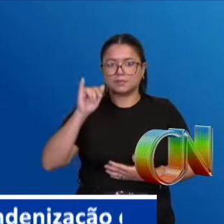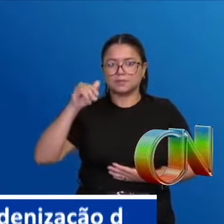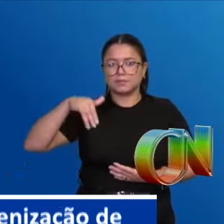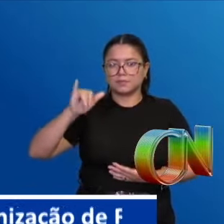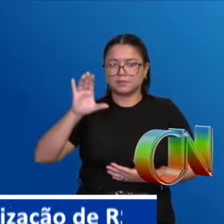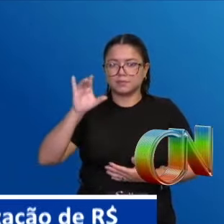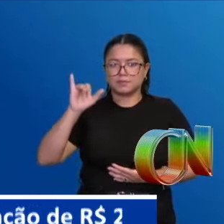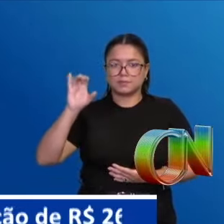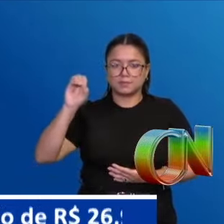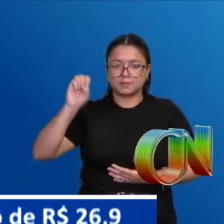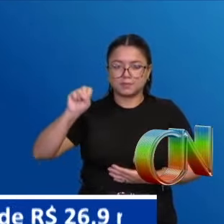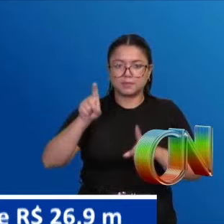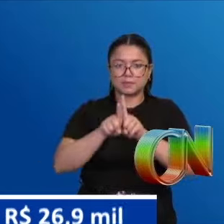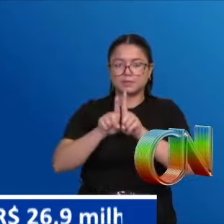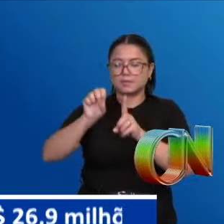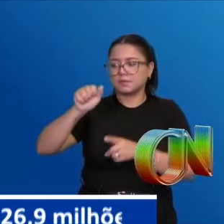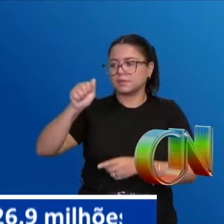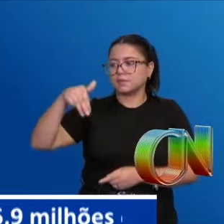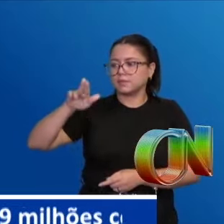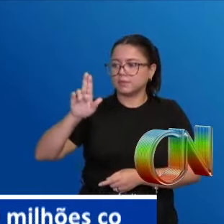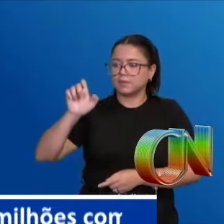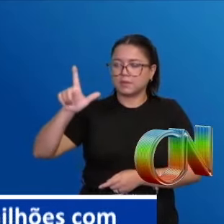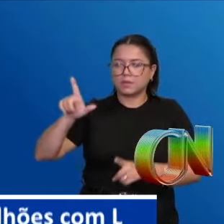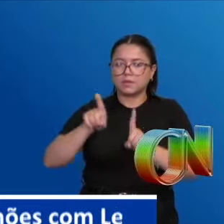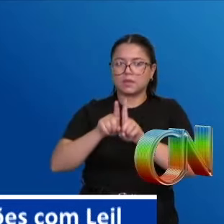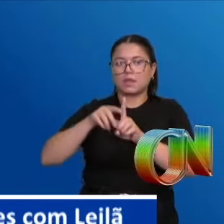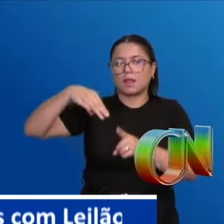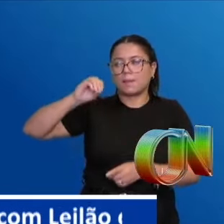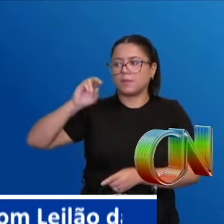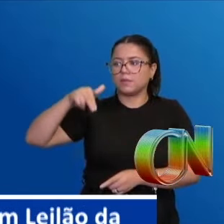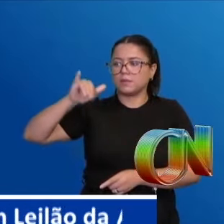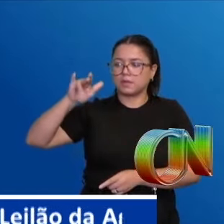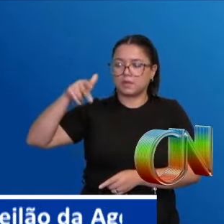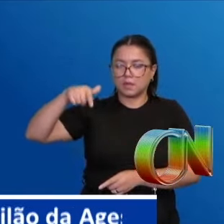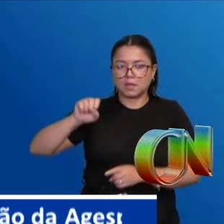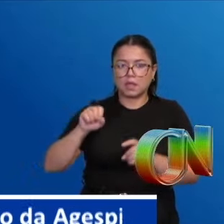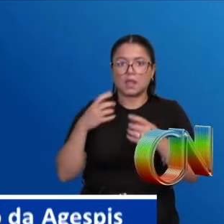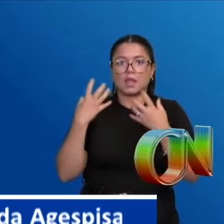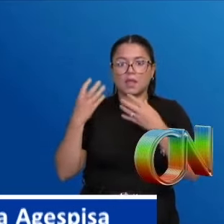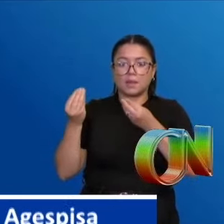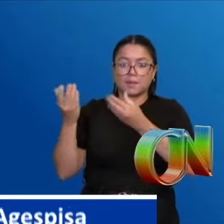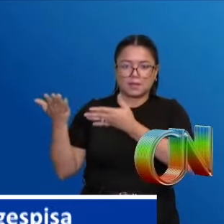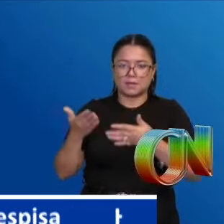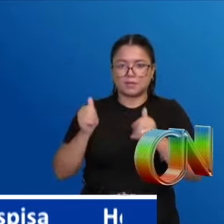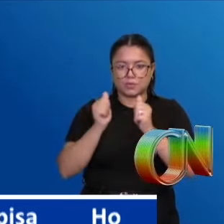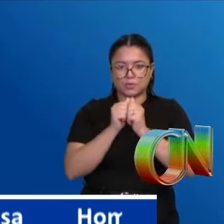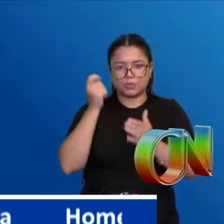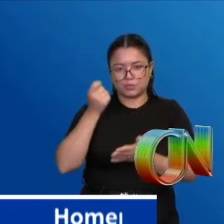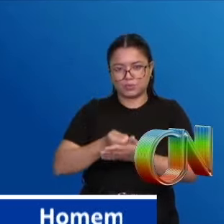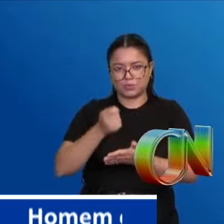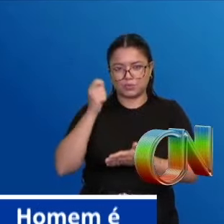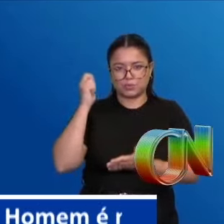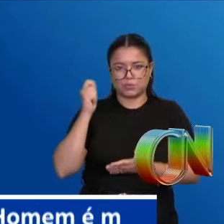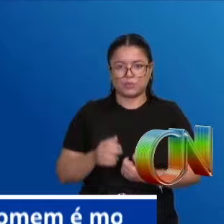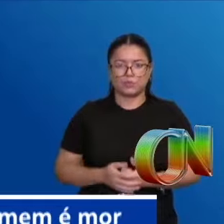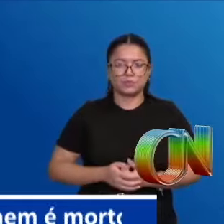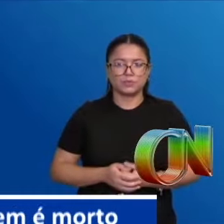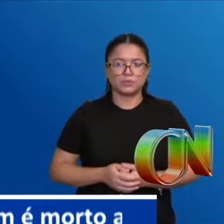o Samuel, a Monique, a Jacilene aqui, para a gente ficar um empate técnico aqui também no gênero,